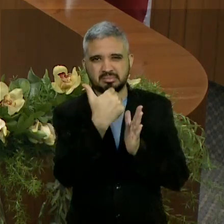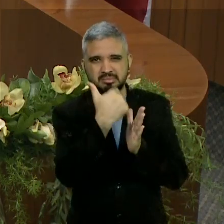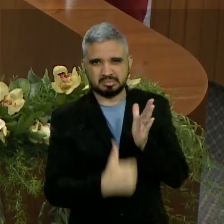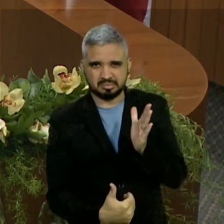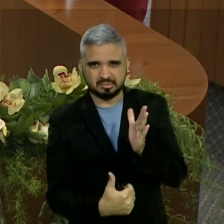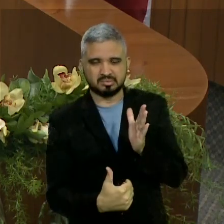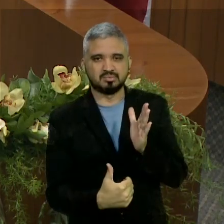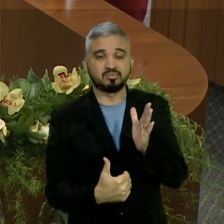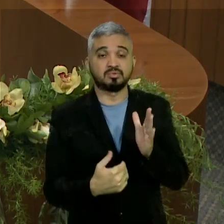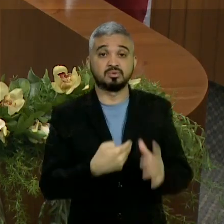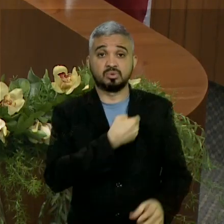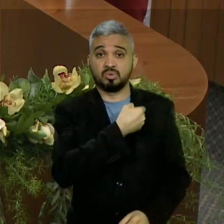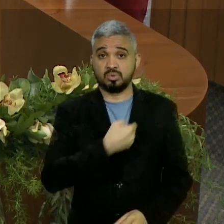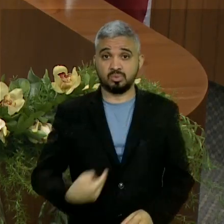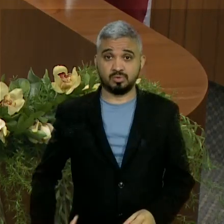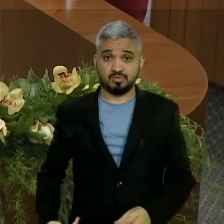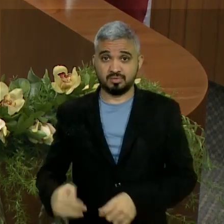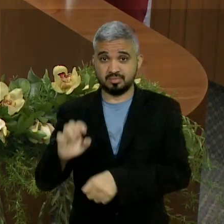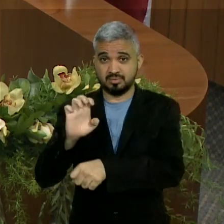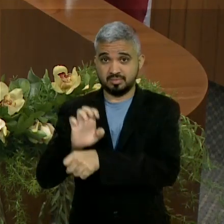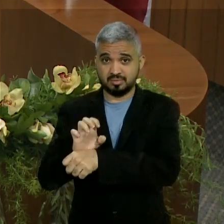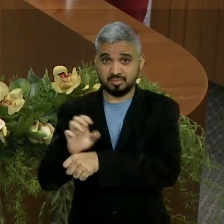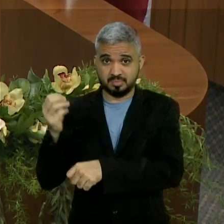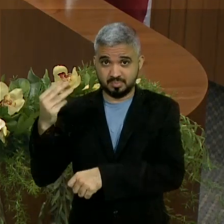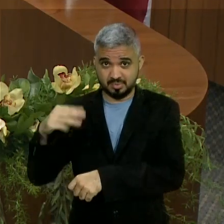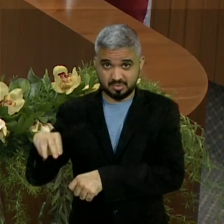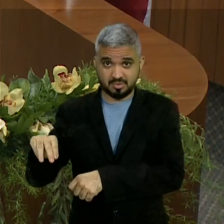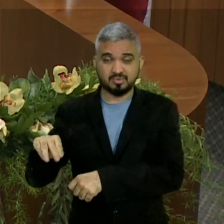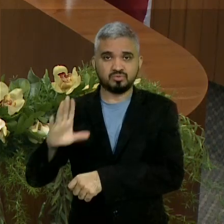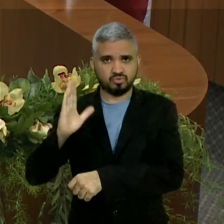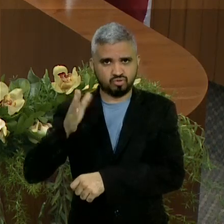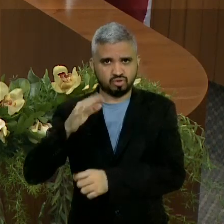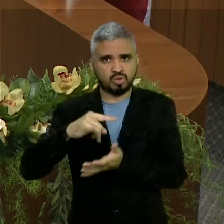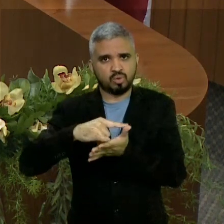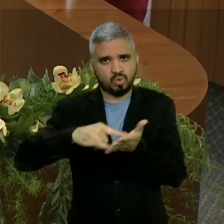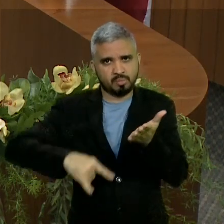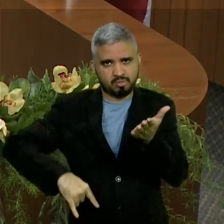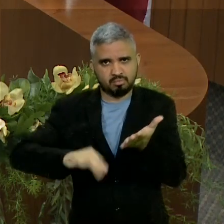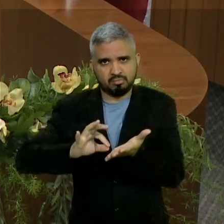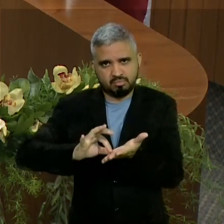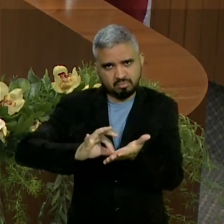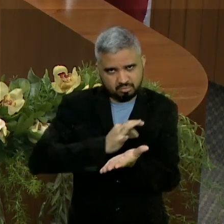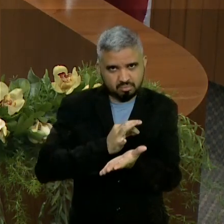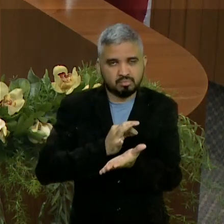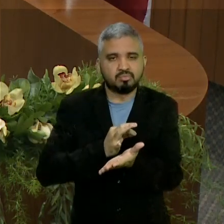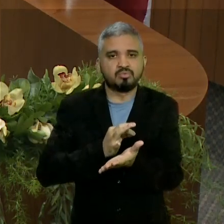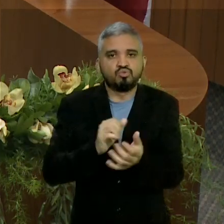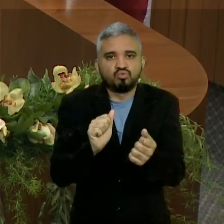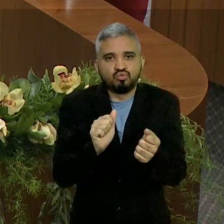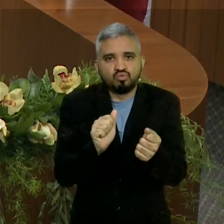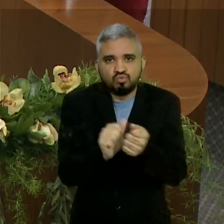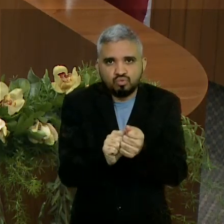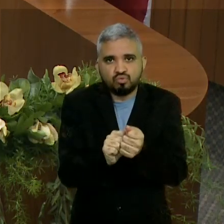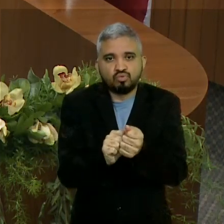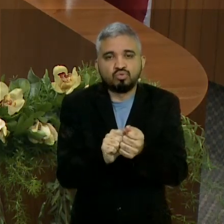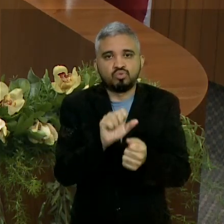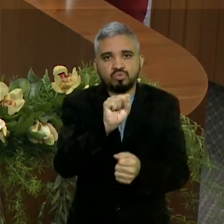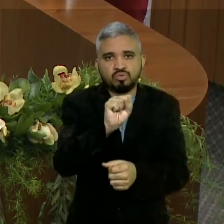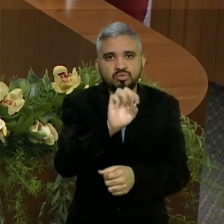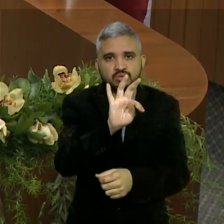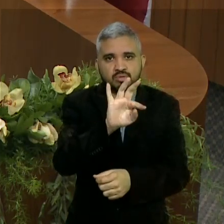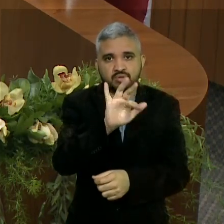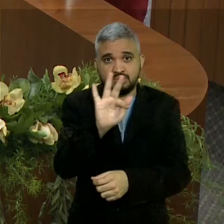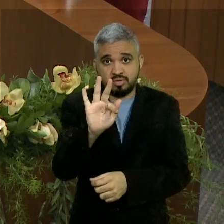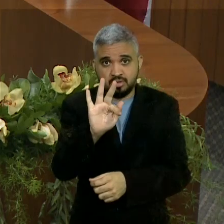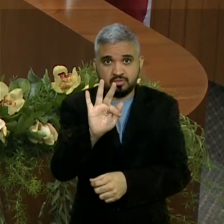o governo do estado apesar de ter assinado um documento com o Supremo Tribunal Federal um acordo esse